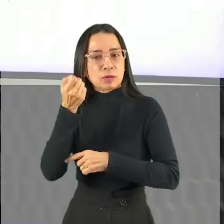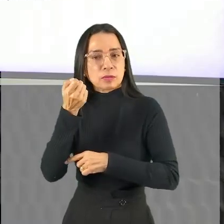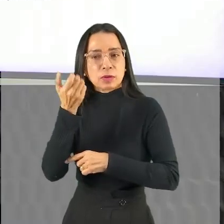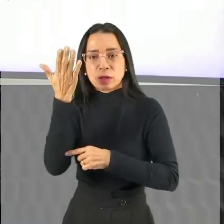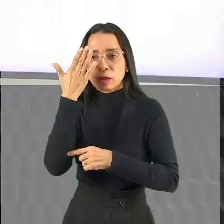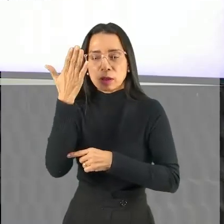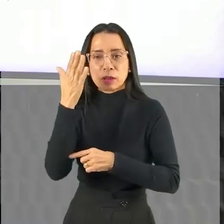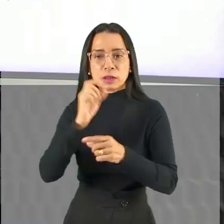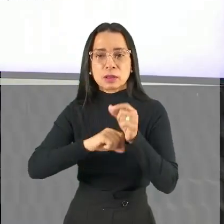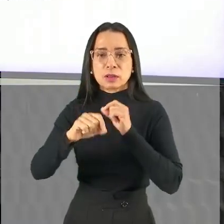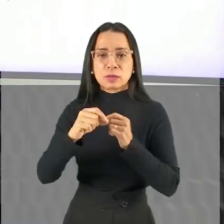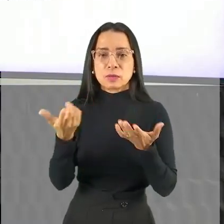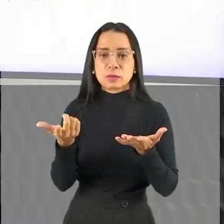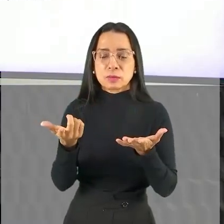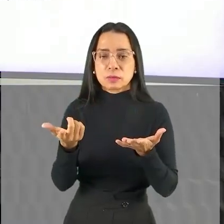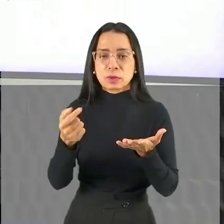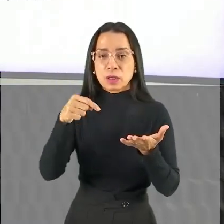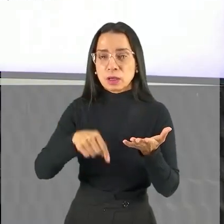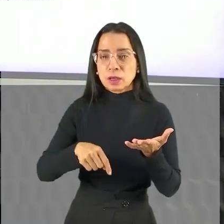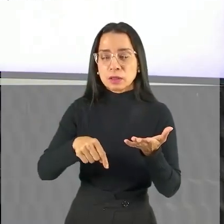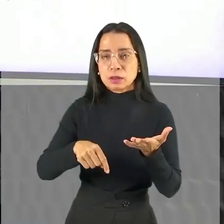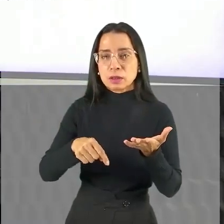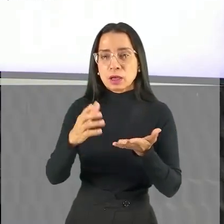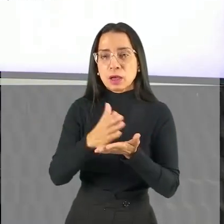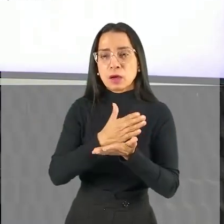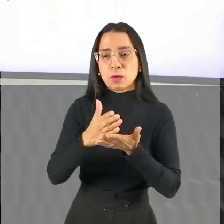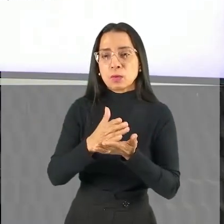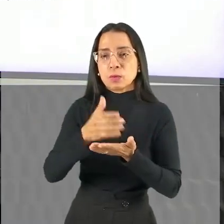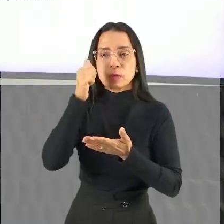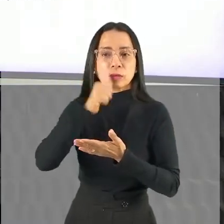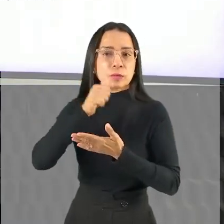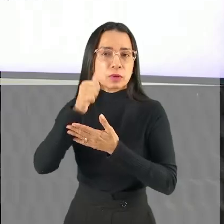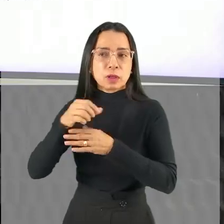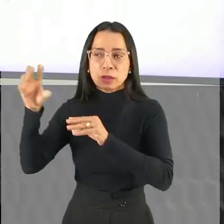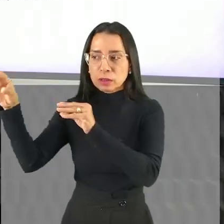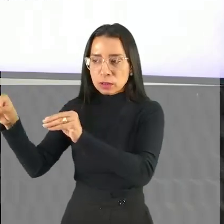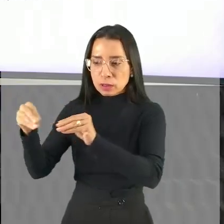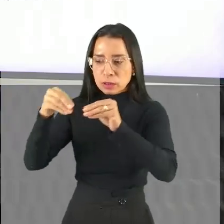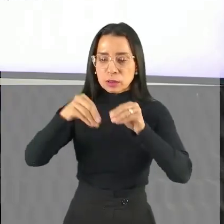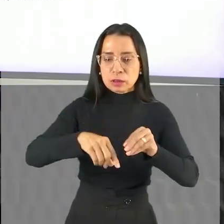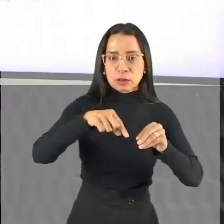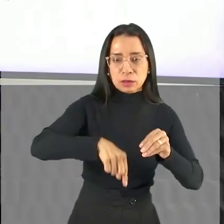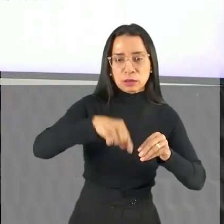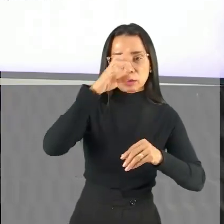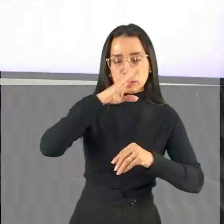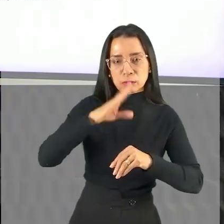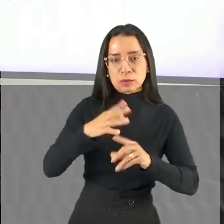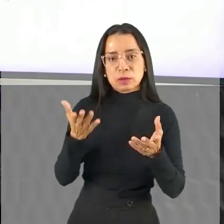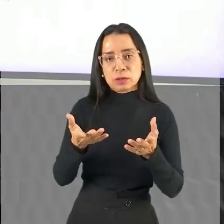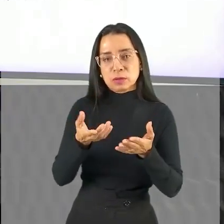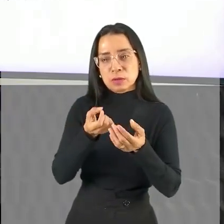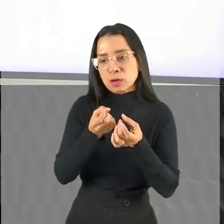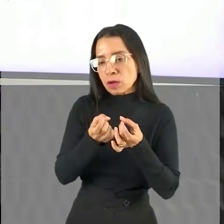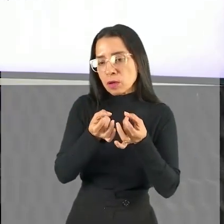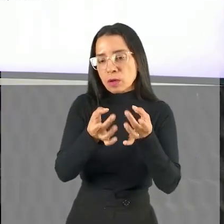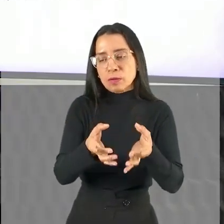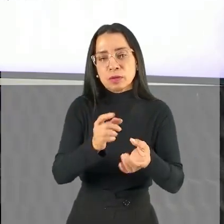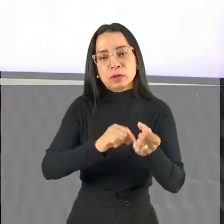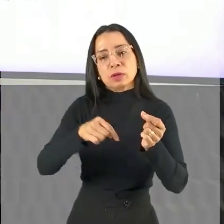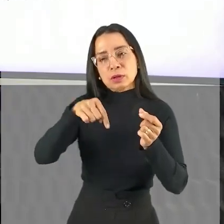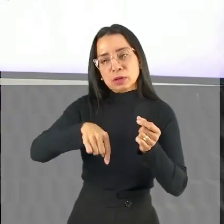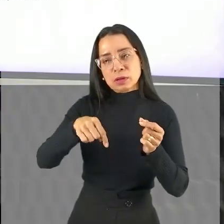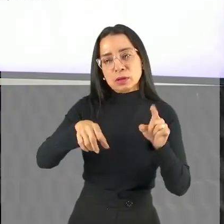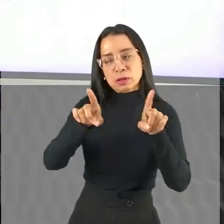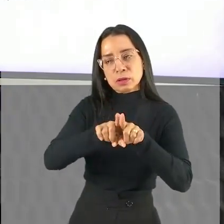depois aqui com algumas mulheres que vão ser trazidas da forma de escravização, né, escravizadas para cá, que vão vender aqui